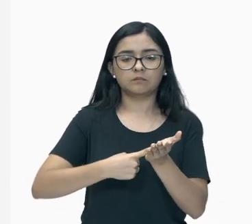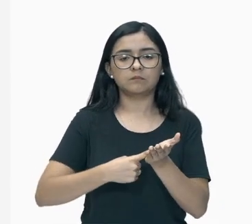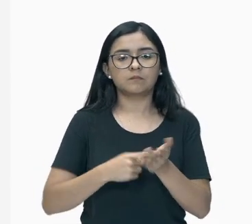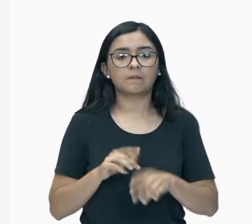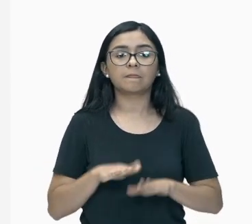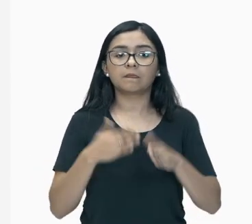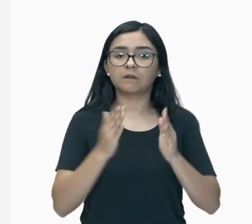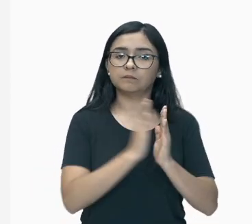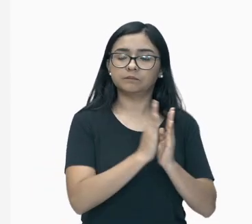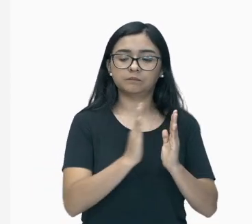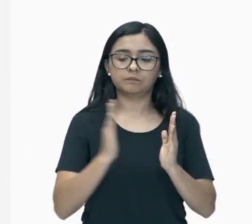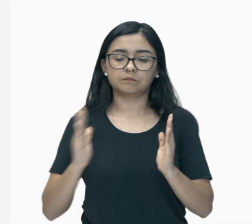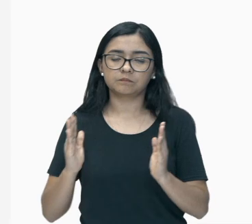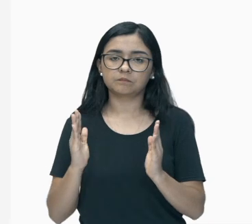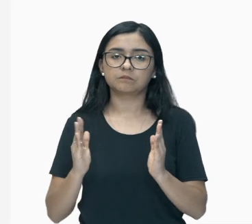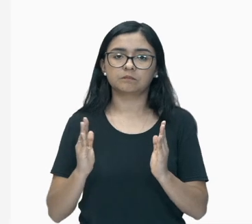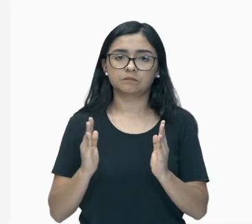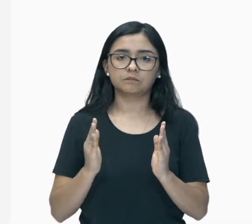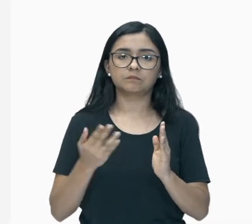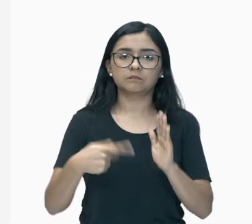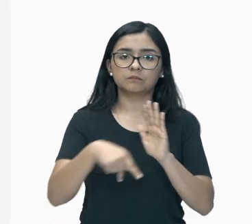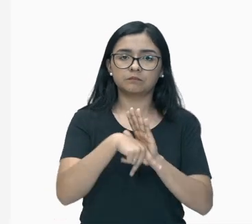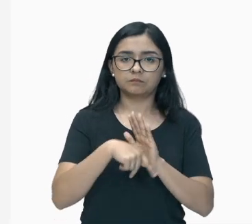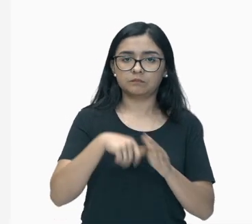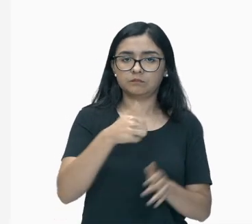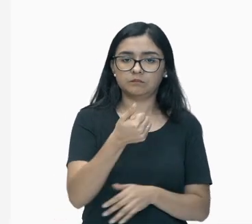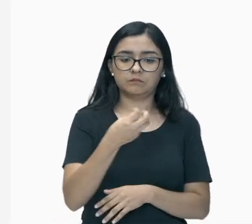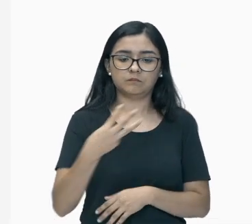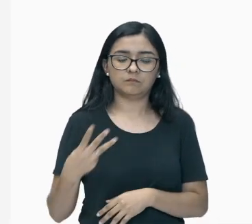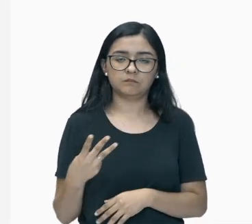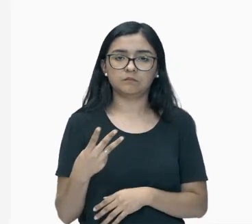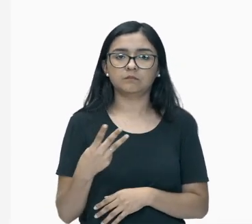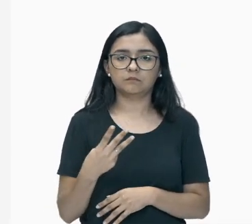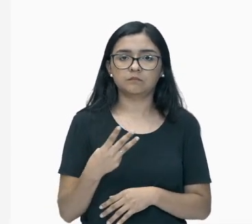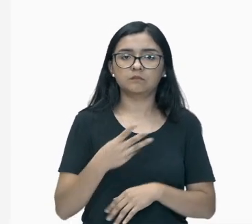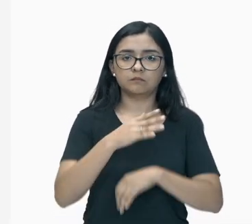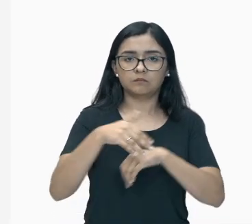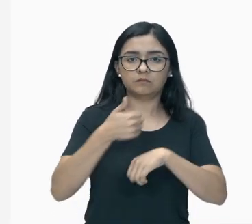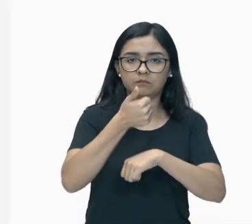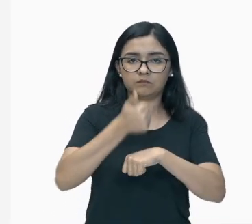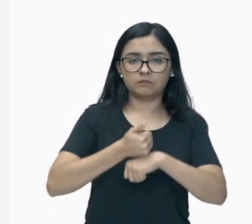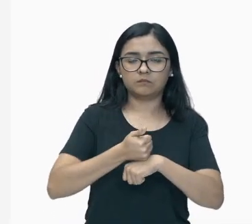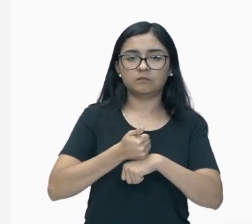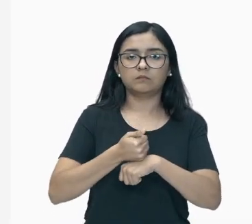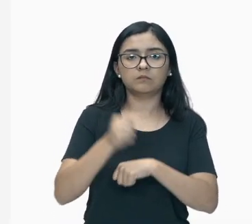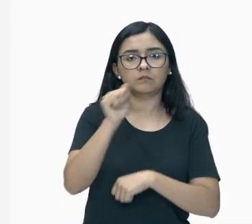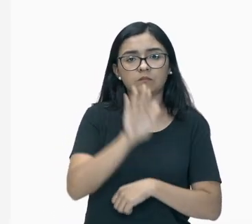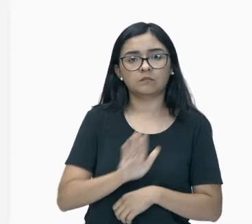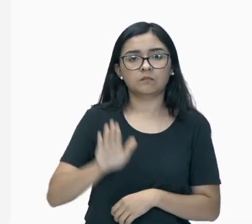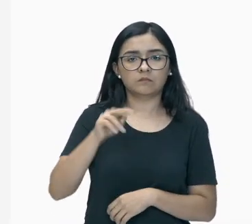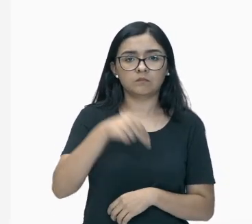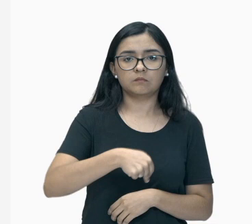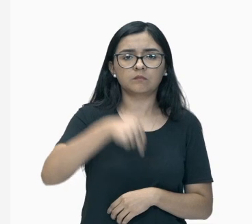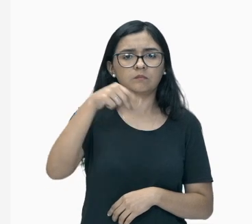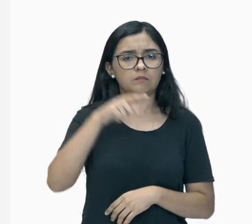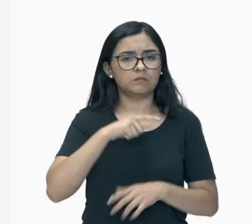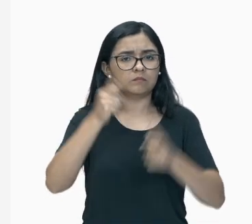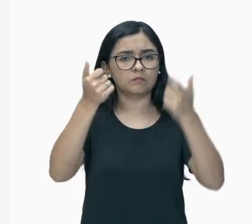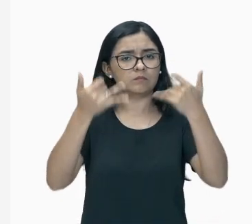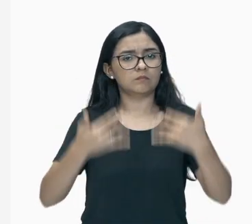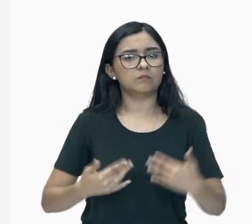Esse processo de emancipação das 13 colônias inglesas na América do Norte é descrito por muitos historiadores